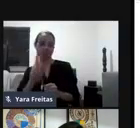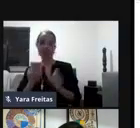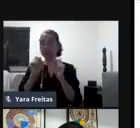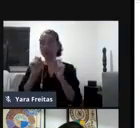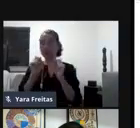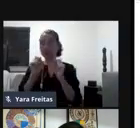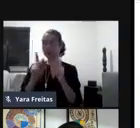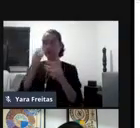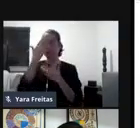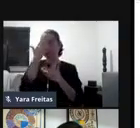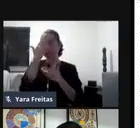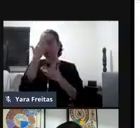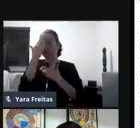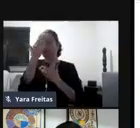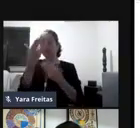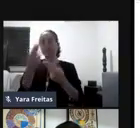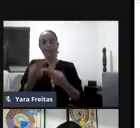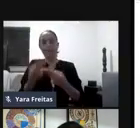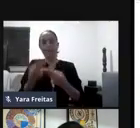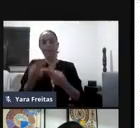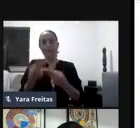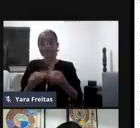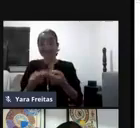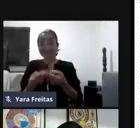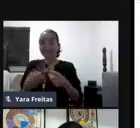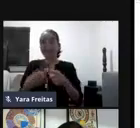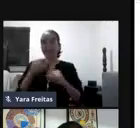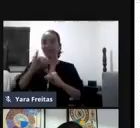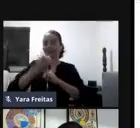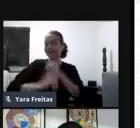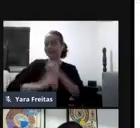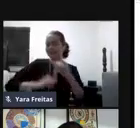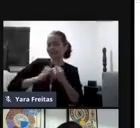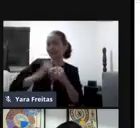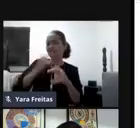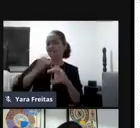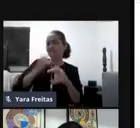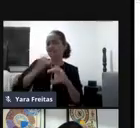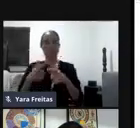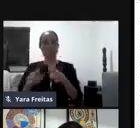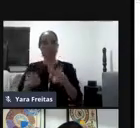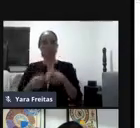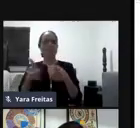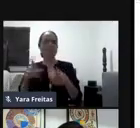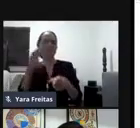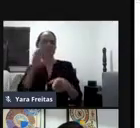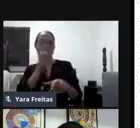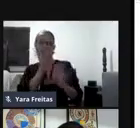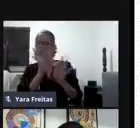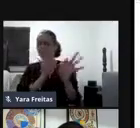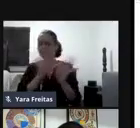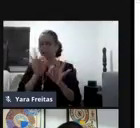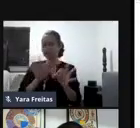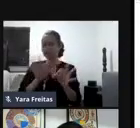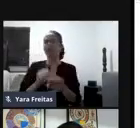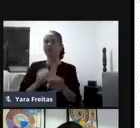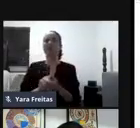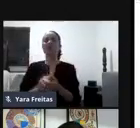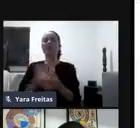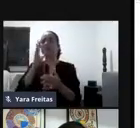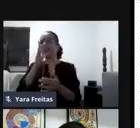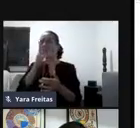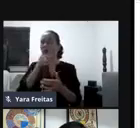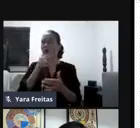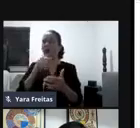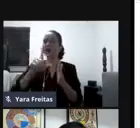Agradecer a paciência, porque a internet começou a dar problema, daí deu um pouco de delay, um pouco de problema